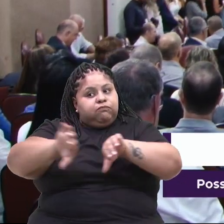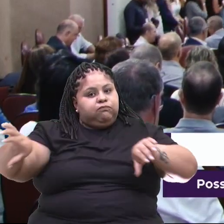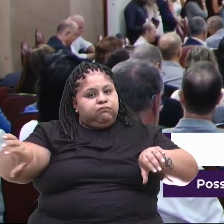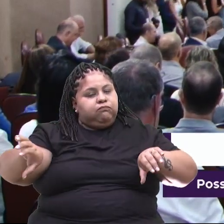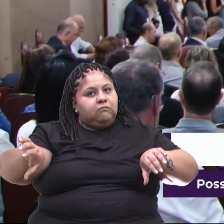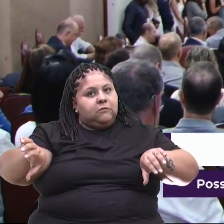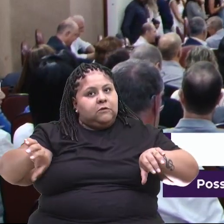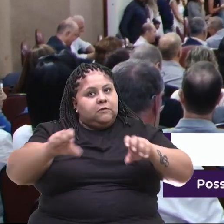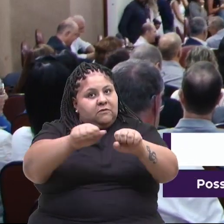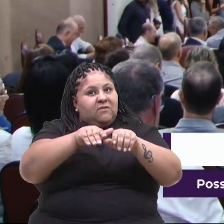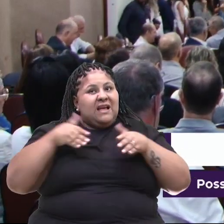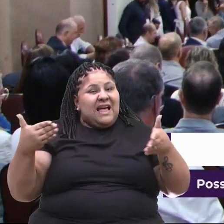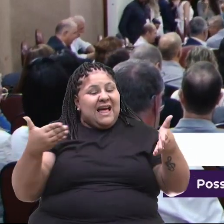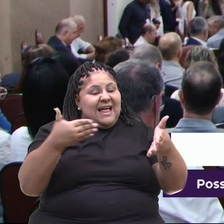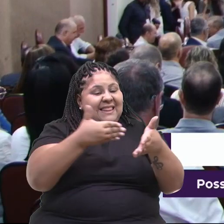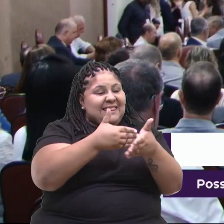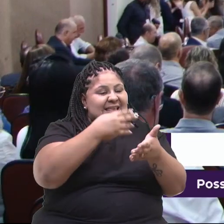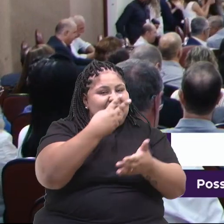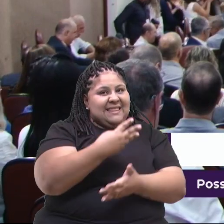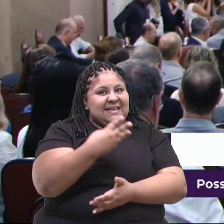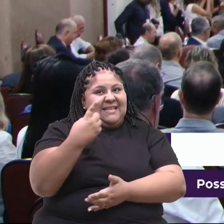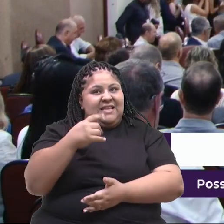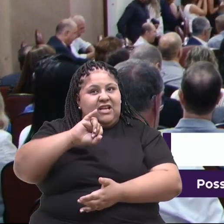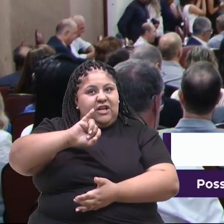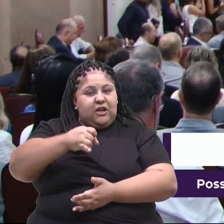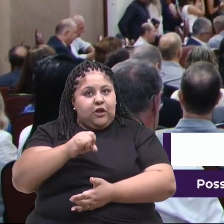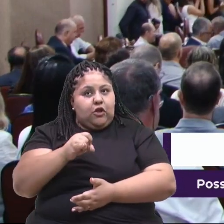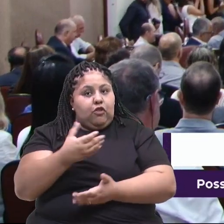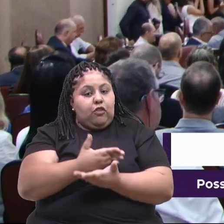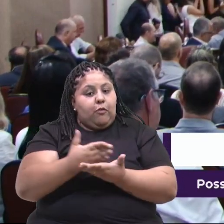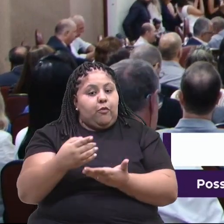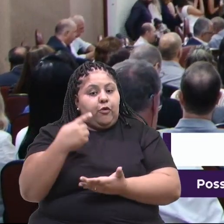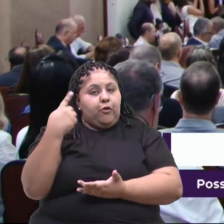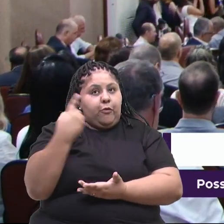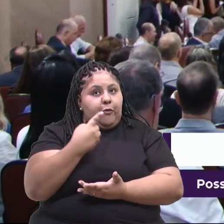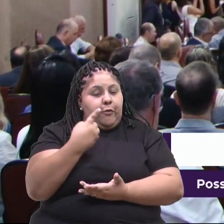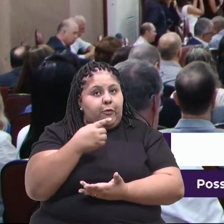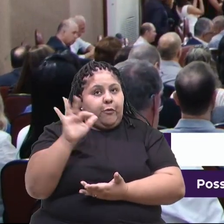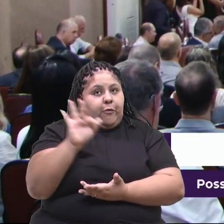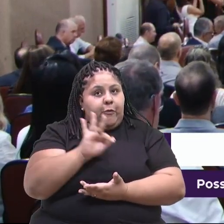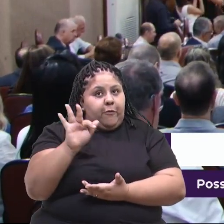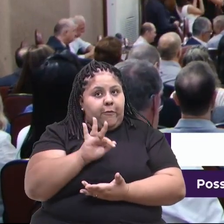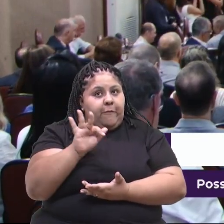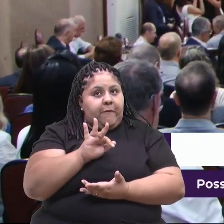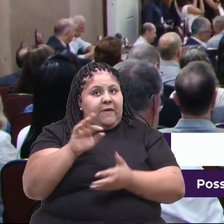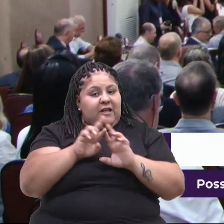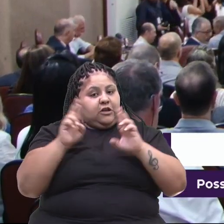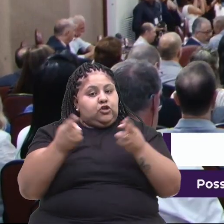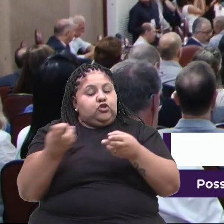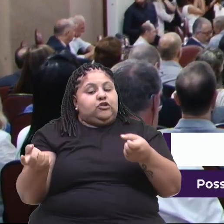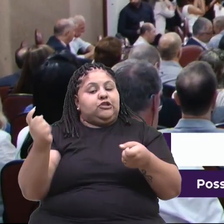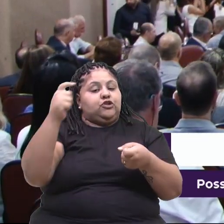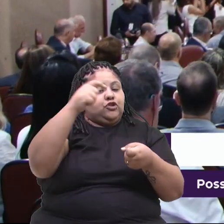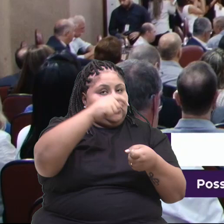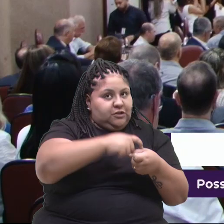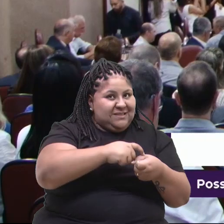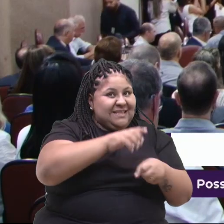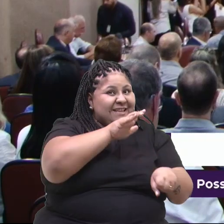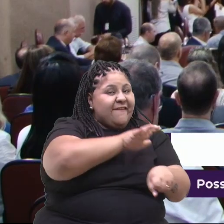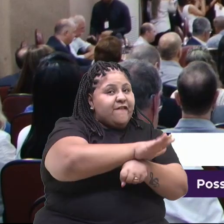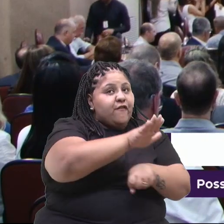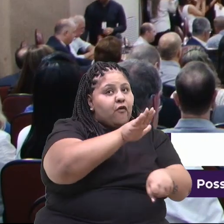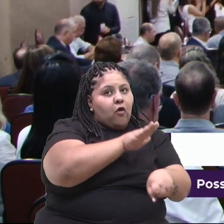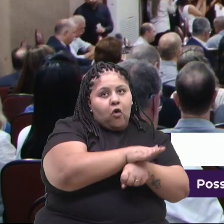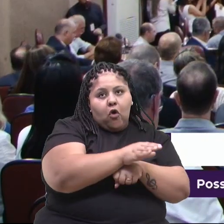até dia 31 de janeiro. A partir do dia 1º de fevereiro, então, as sessões ordinárias são retomadas e sessões extraordinárias